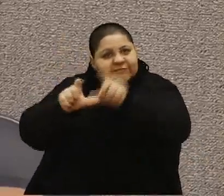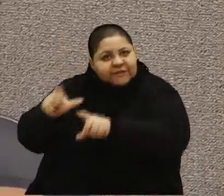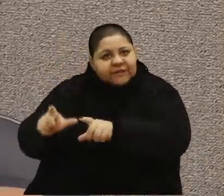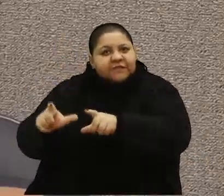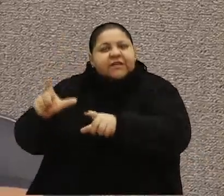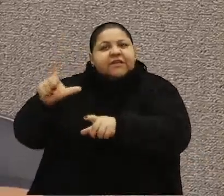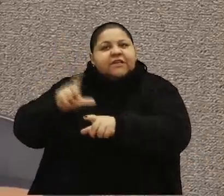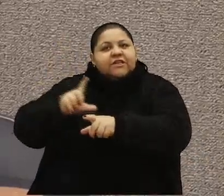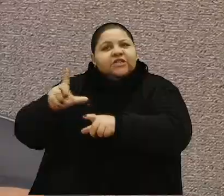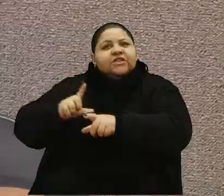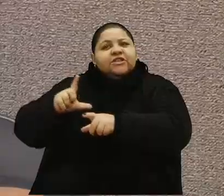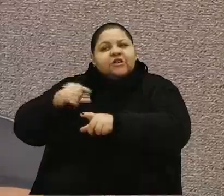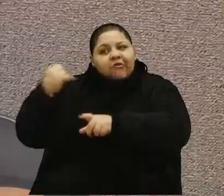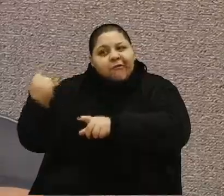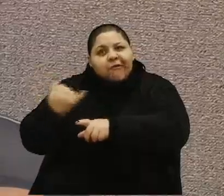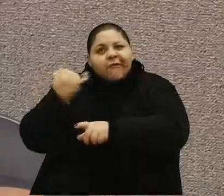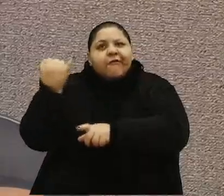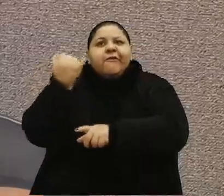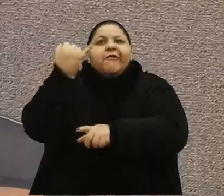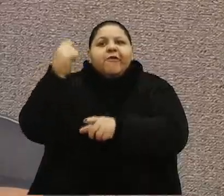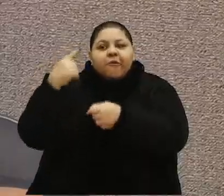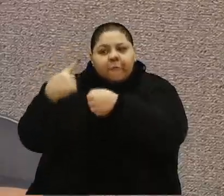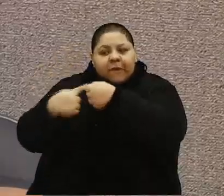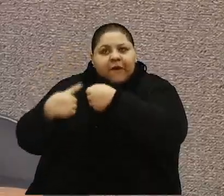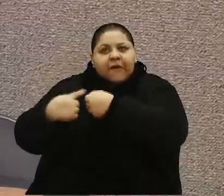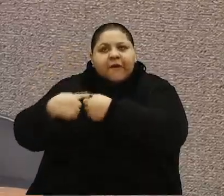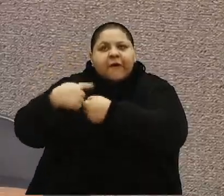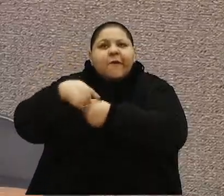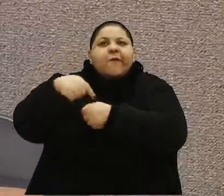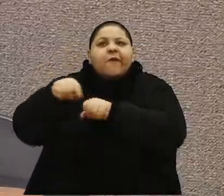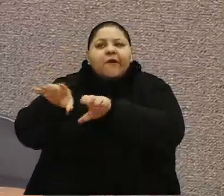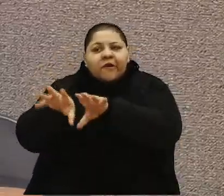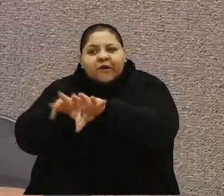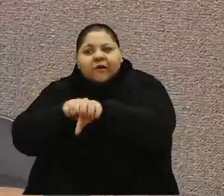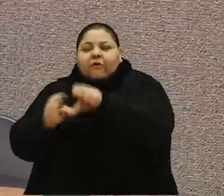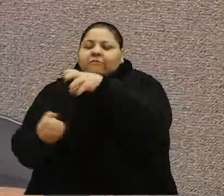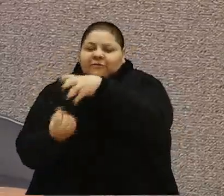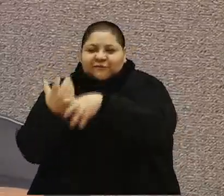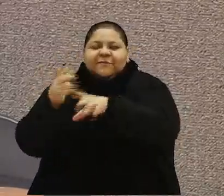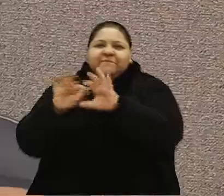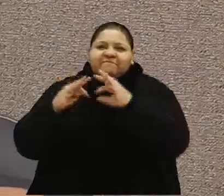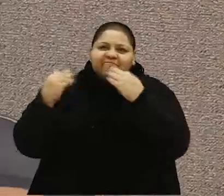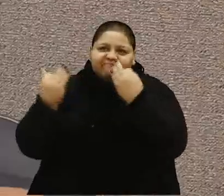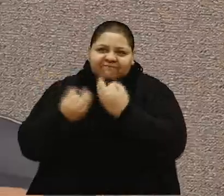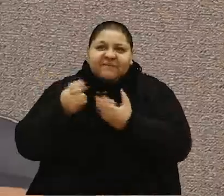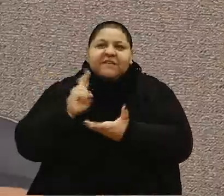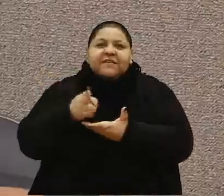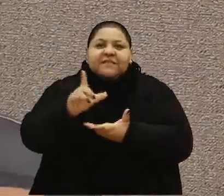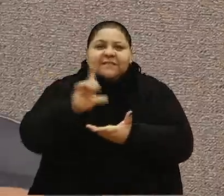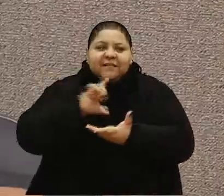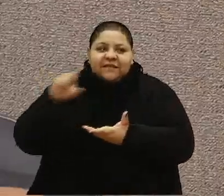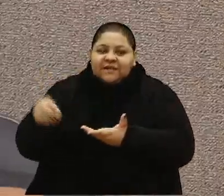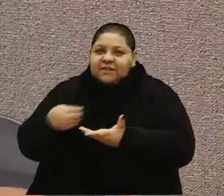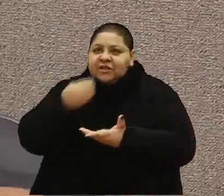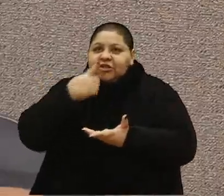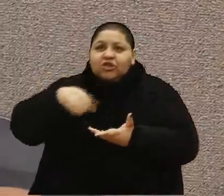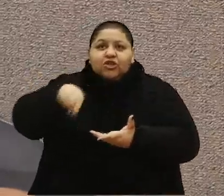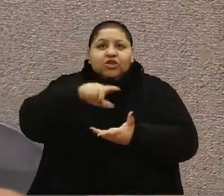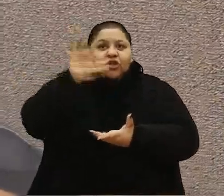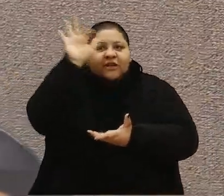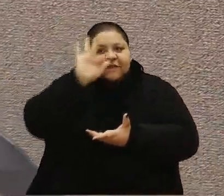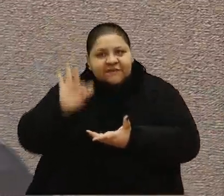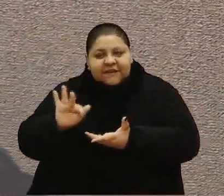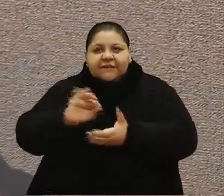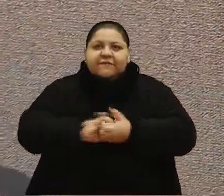na cidade, que foram importantes para a cidade, na formação da sua família, enfim. Então, sempre que a gente tem essa oportunidade, nós ficamos extremamente